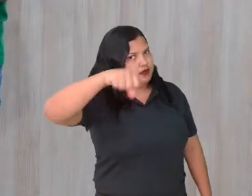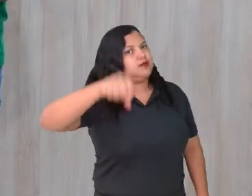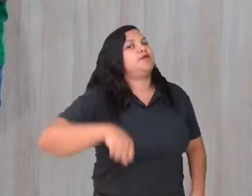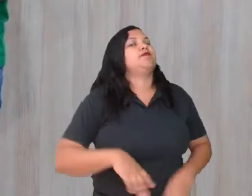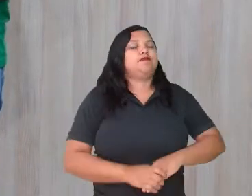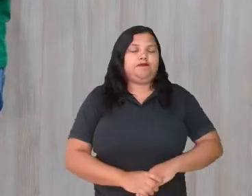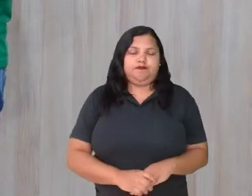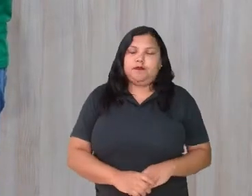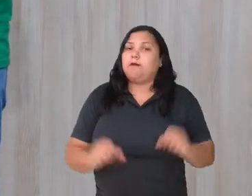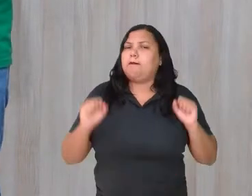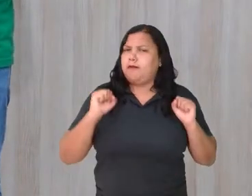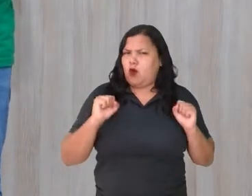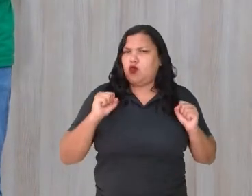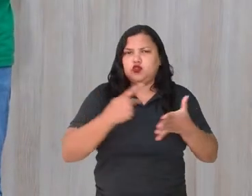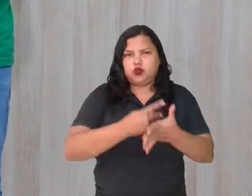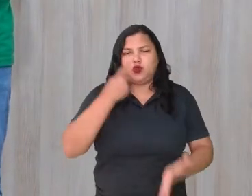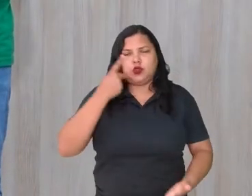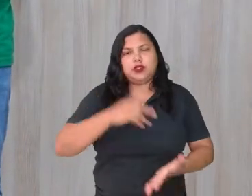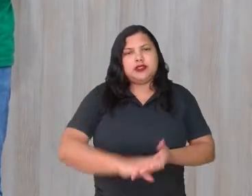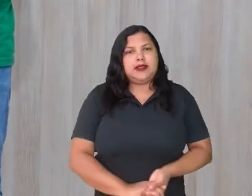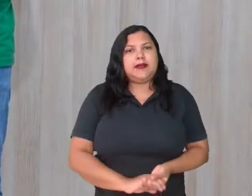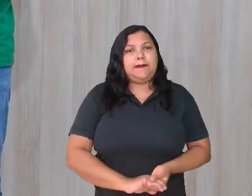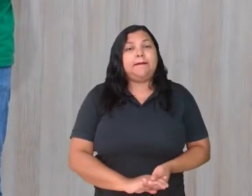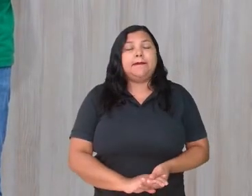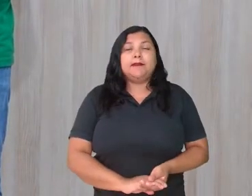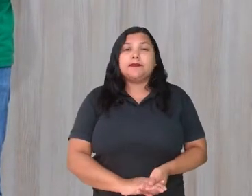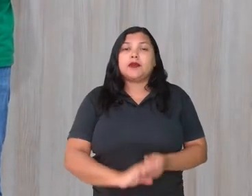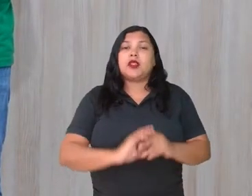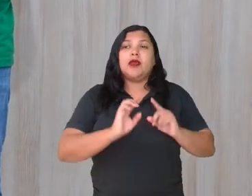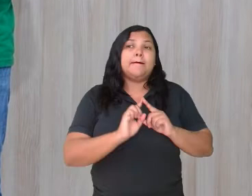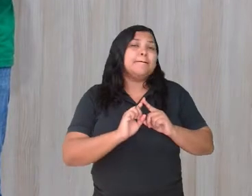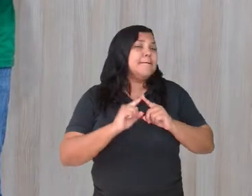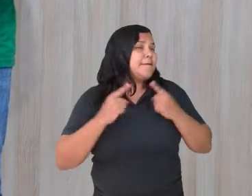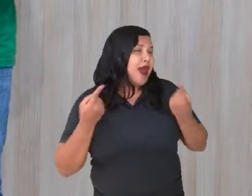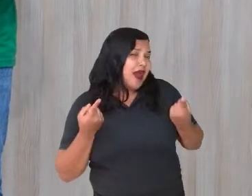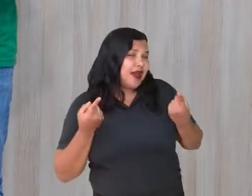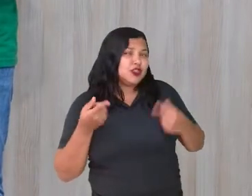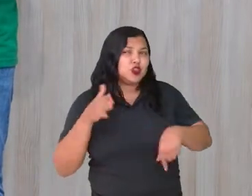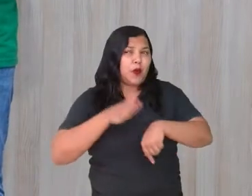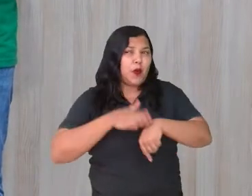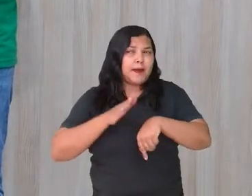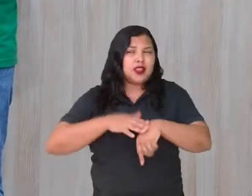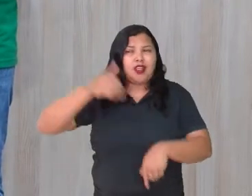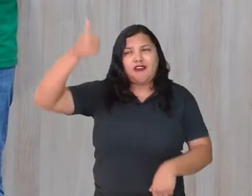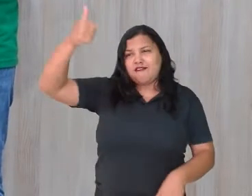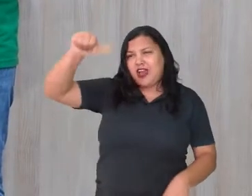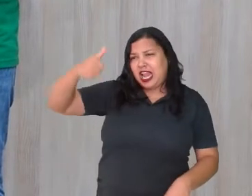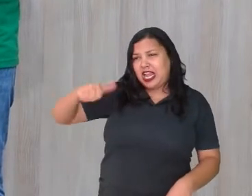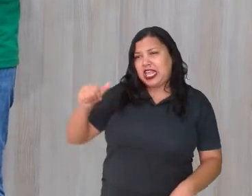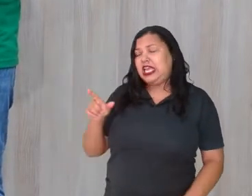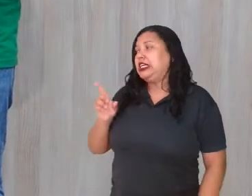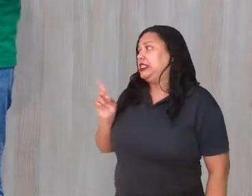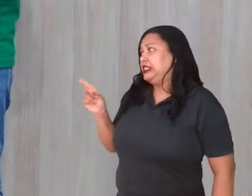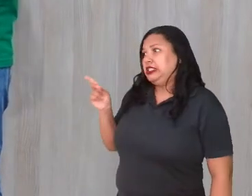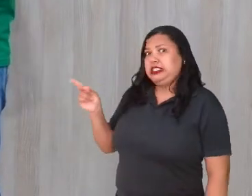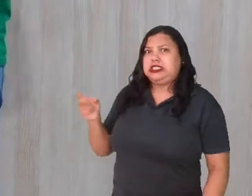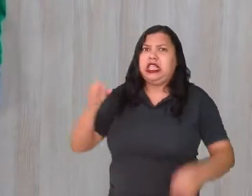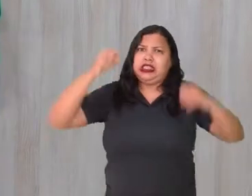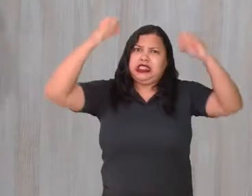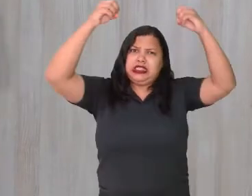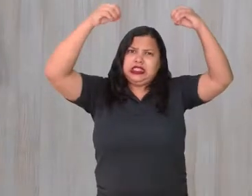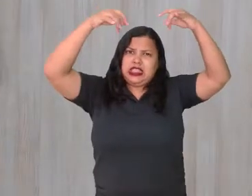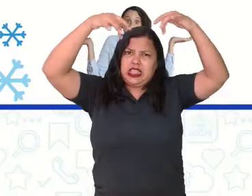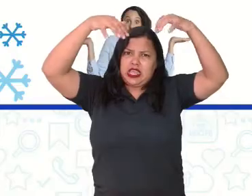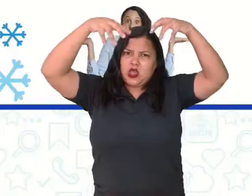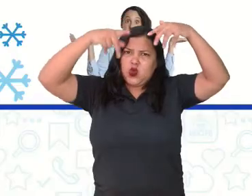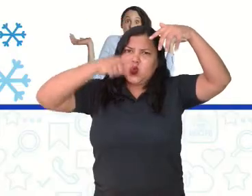que amanhã seja um dia de chuva, tá bom? Mas quando a gente vai avaliar essa terceira possibilidade, ou seja,